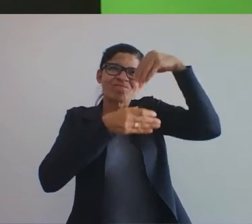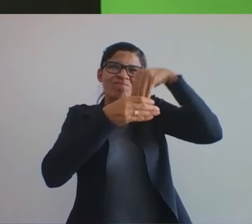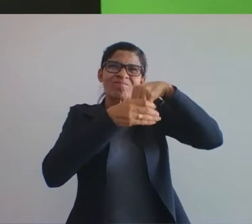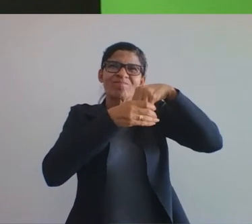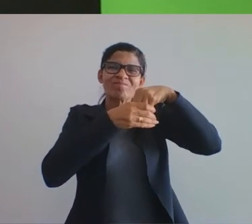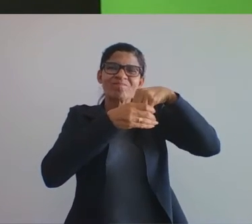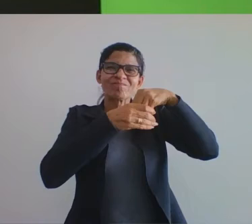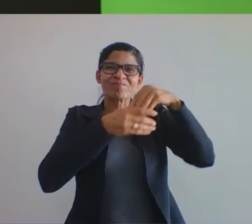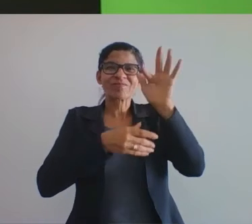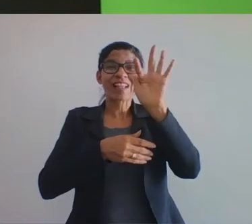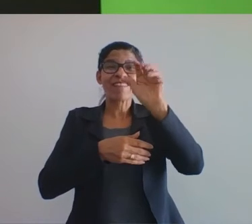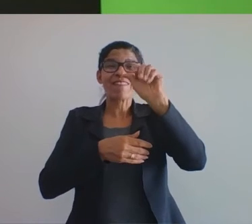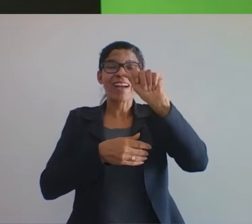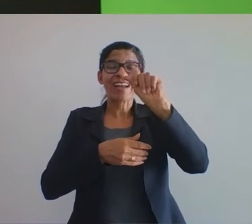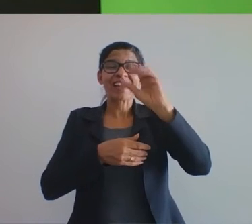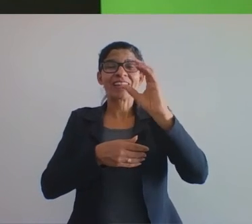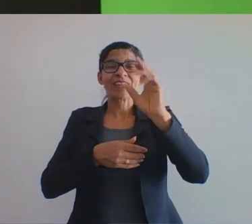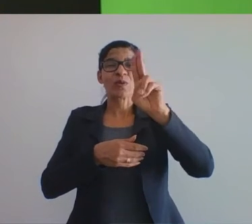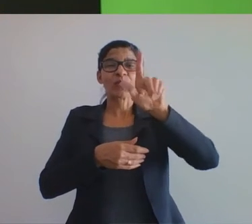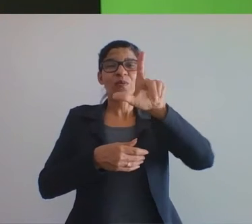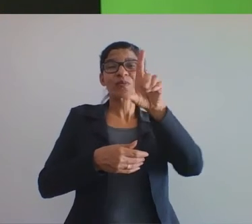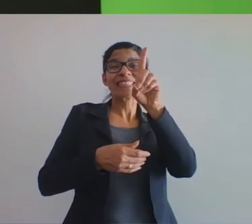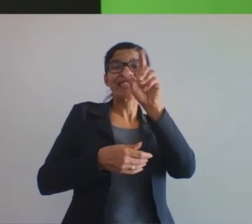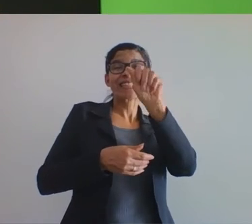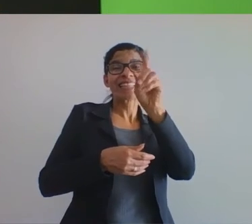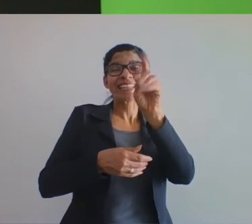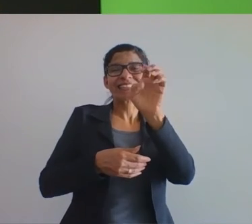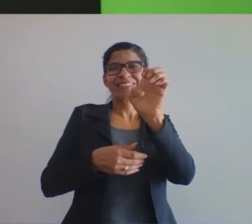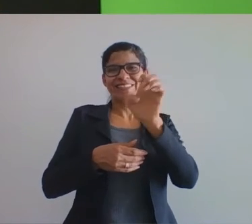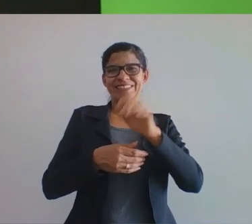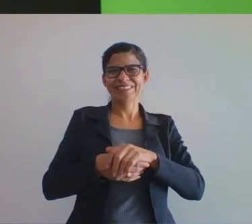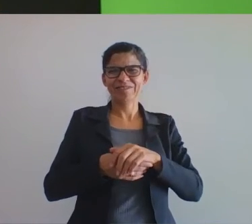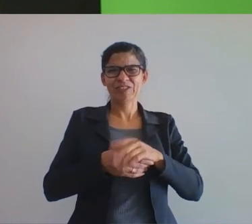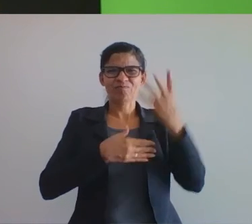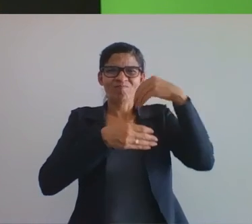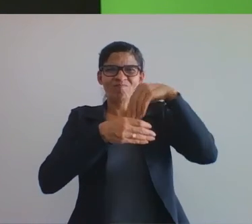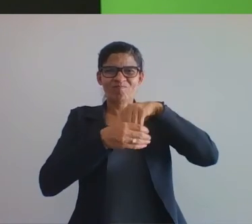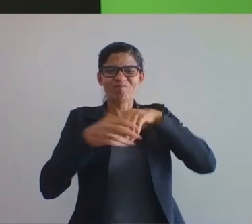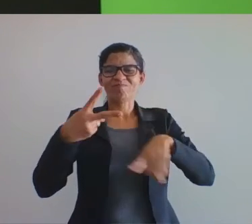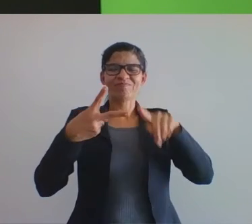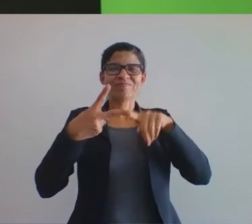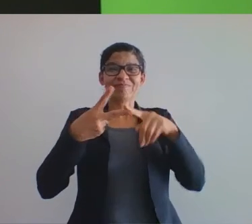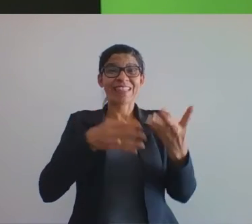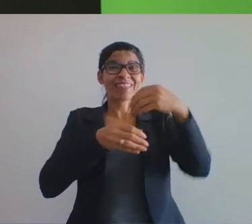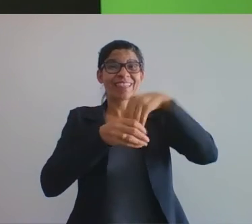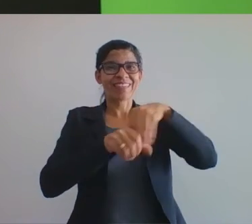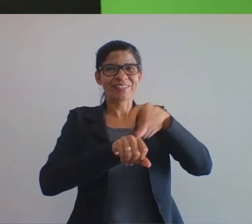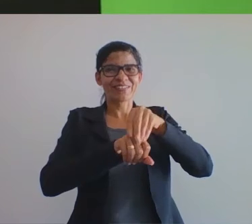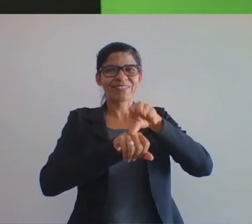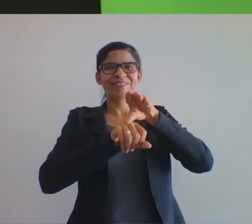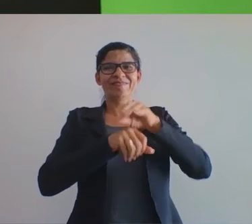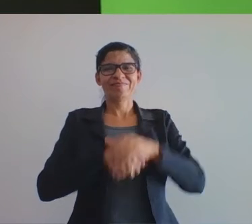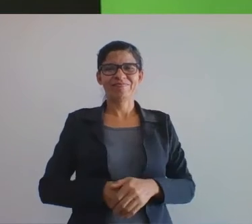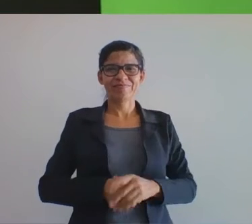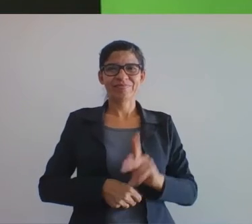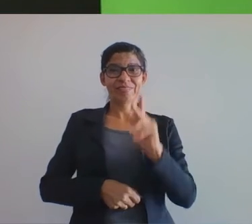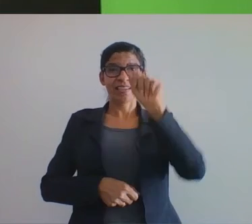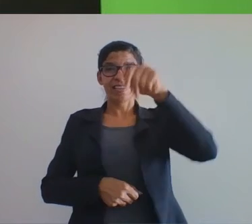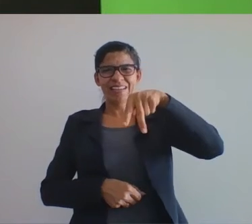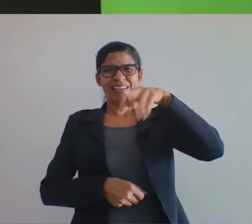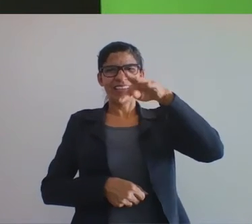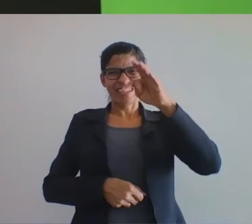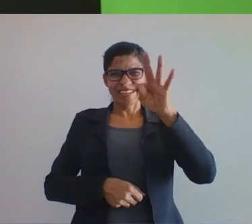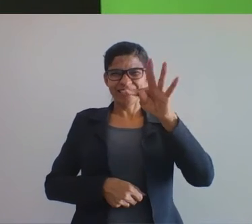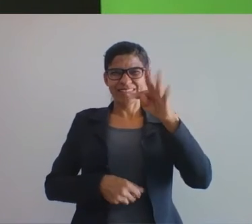da experiência, portanto seria algo a priori. Para Kant, o que está em nós seria a forma